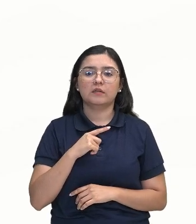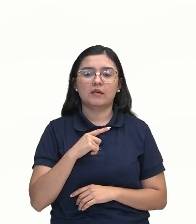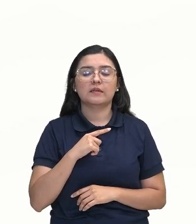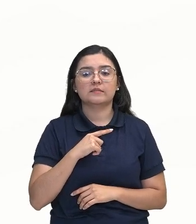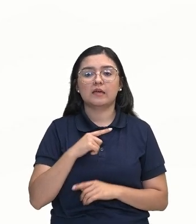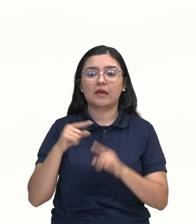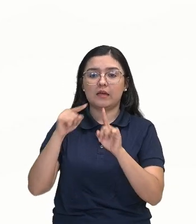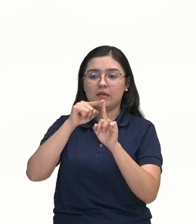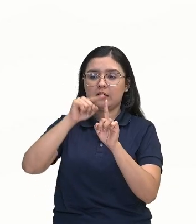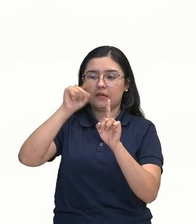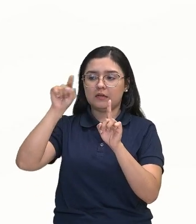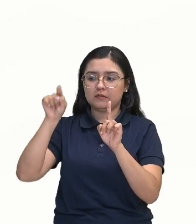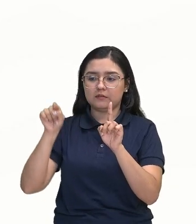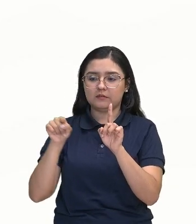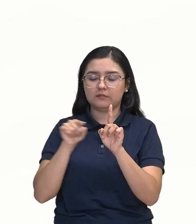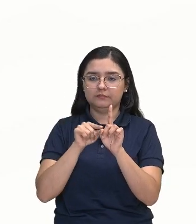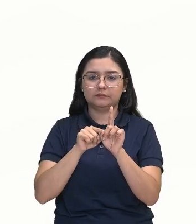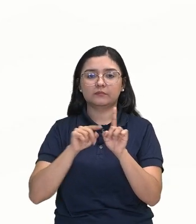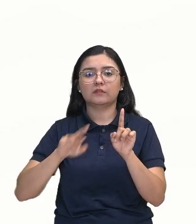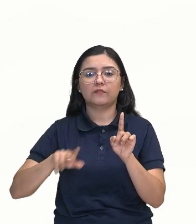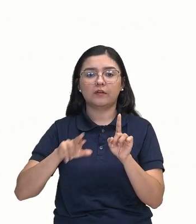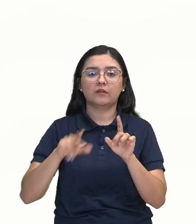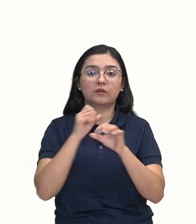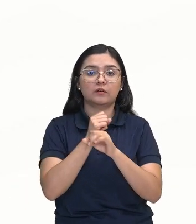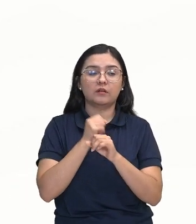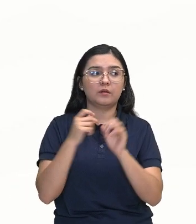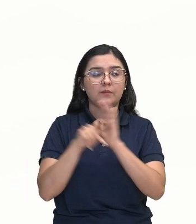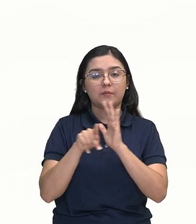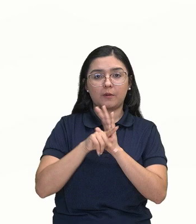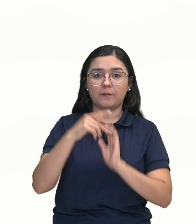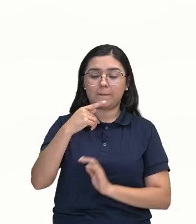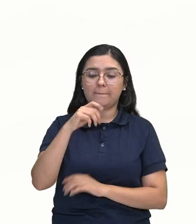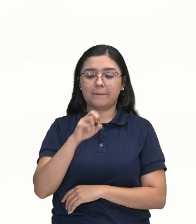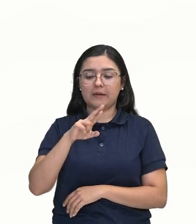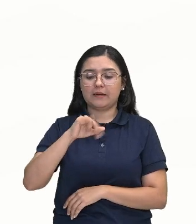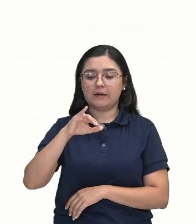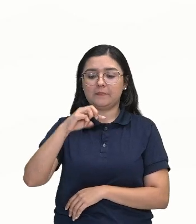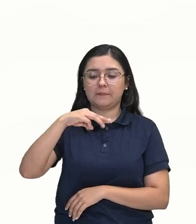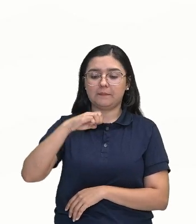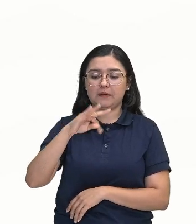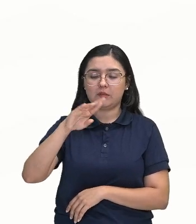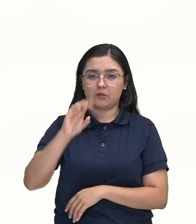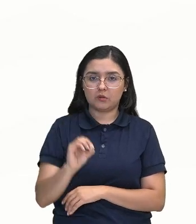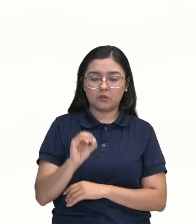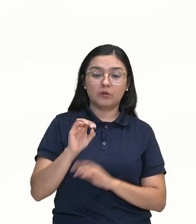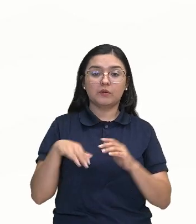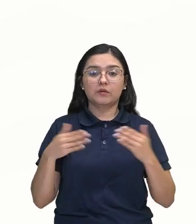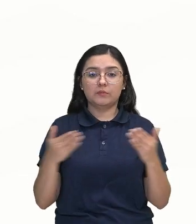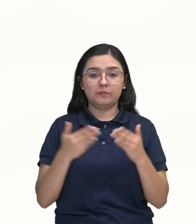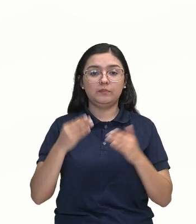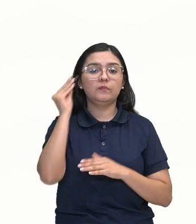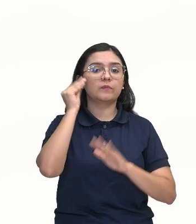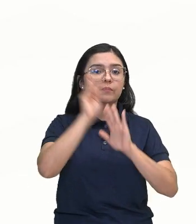verde, ele não vai contar no perímetro, tá? Ele contaria, por exemplo, na área, perfeito? Então, vamos aqui ao texto,